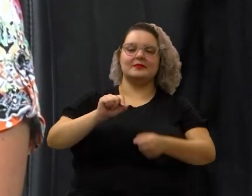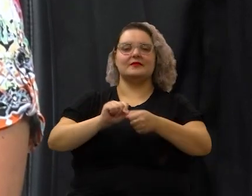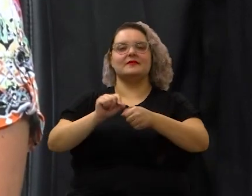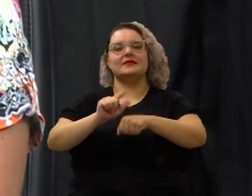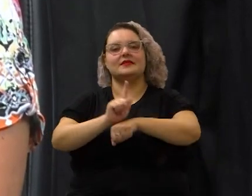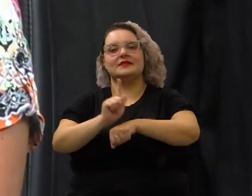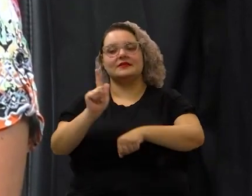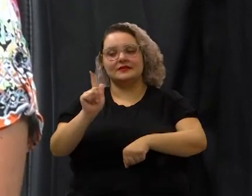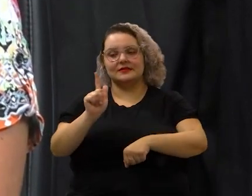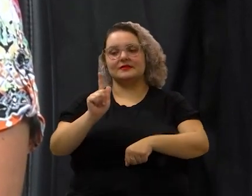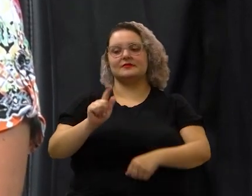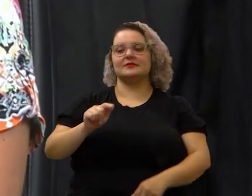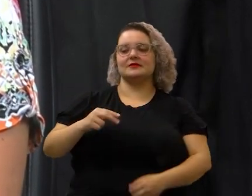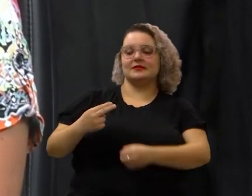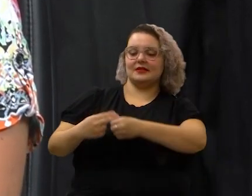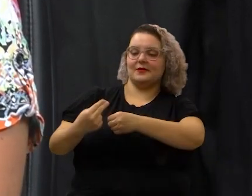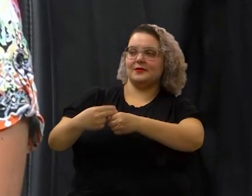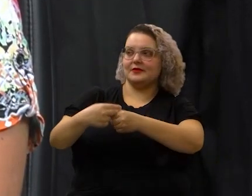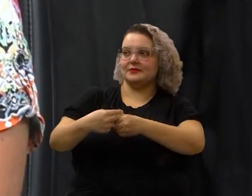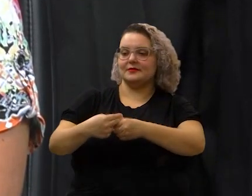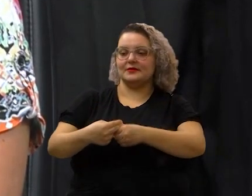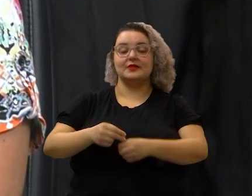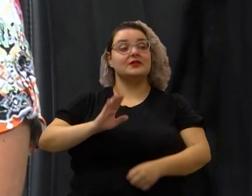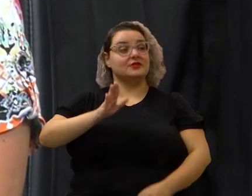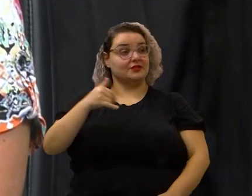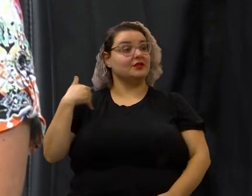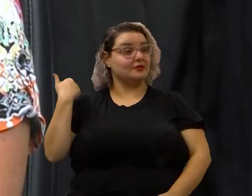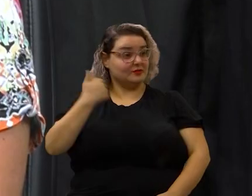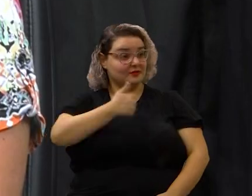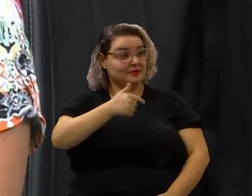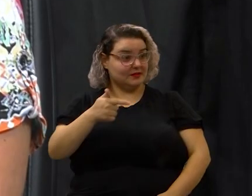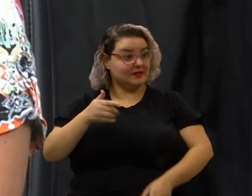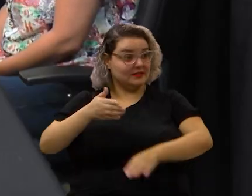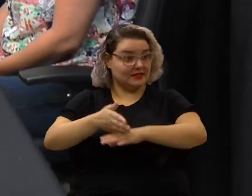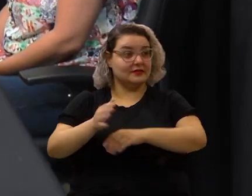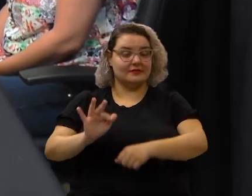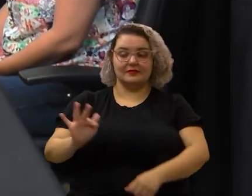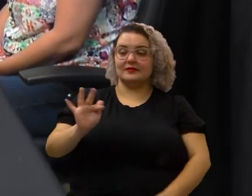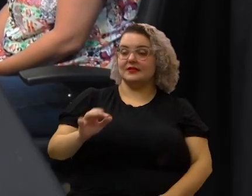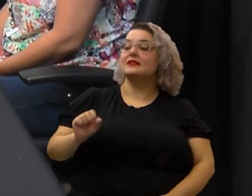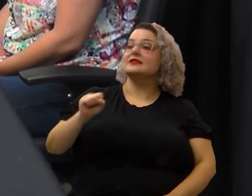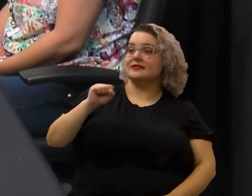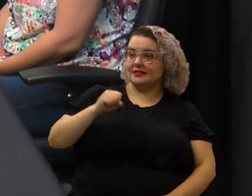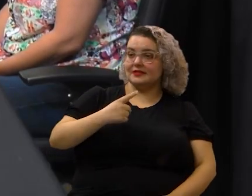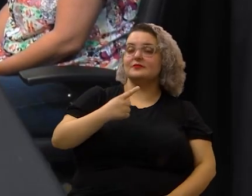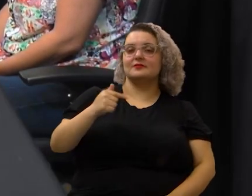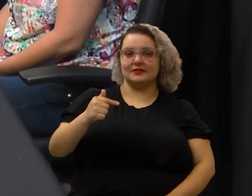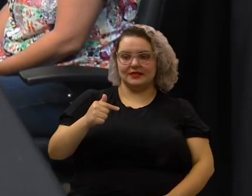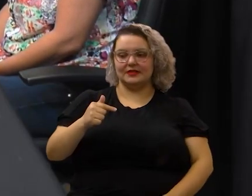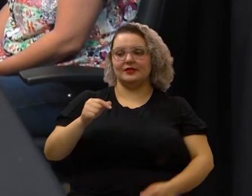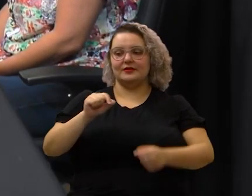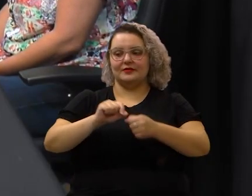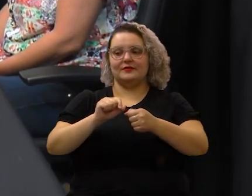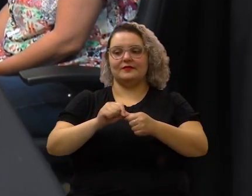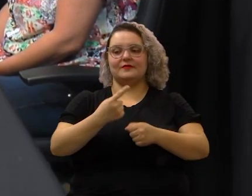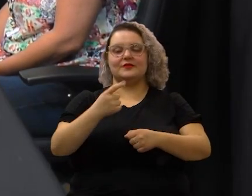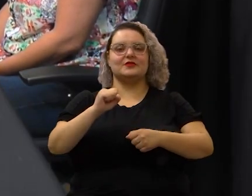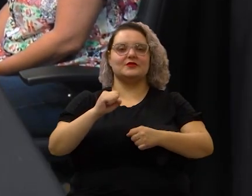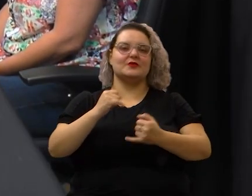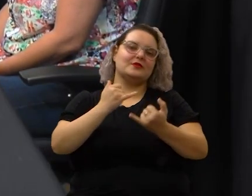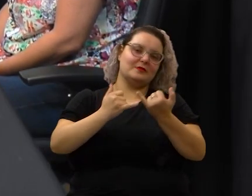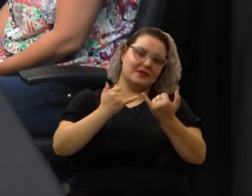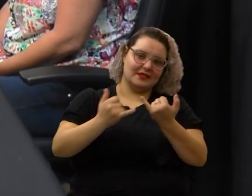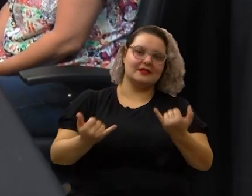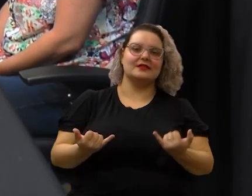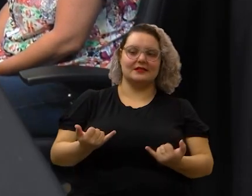graduação na Unicamp e... Já com 17 entrou na faculdade? Eu entrei na faculdade com 17, eu fiz 18 no meio do ano. Certo.